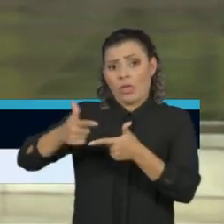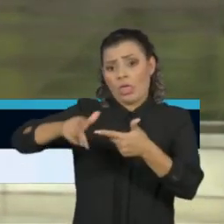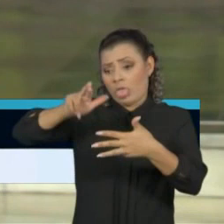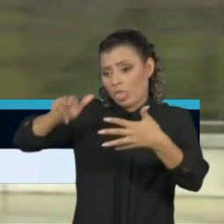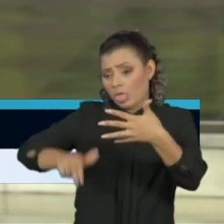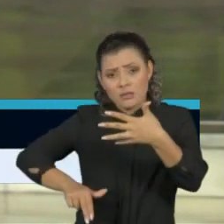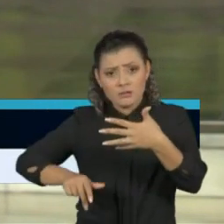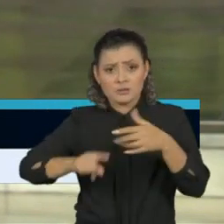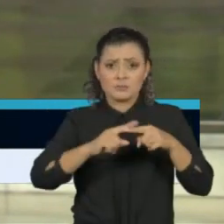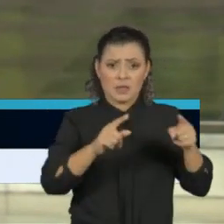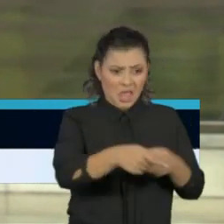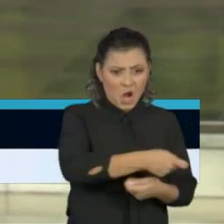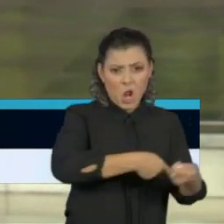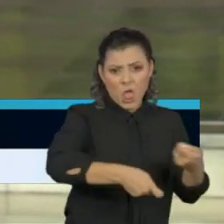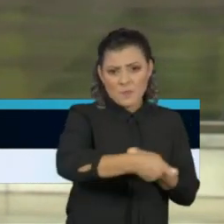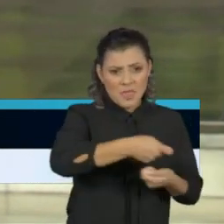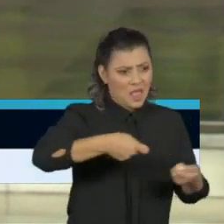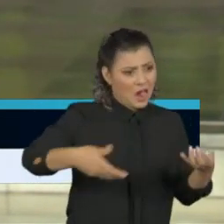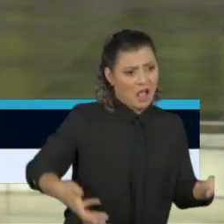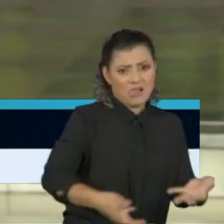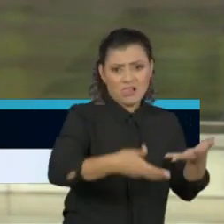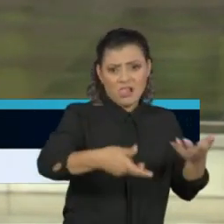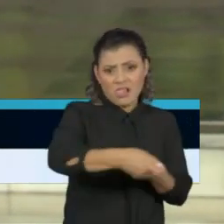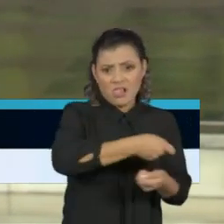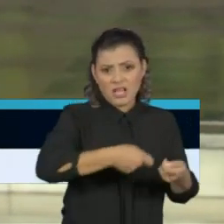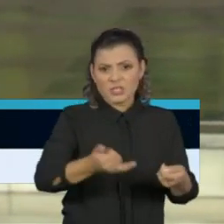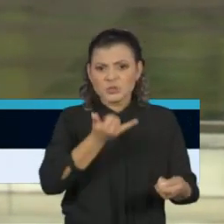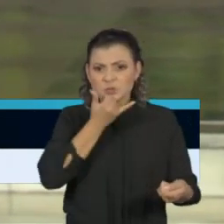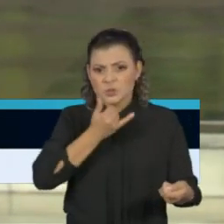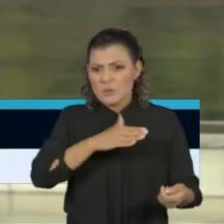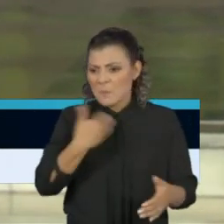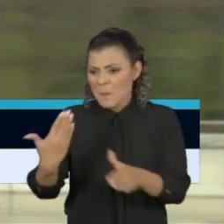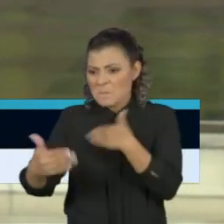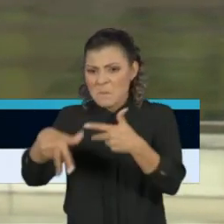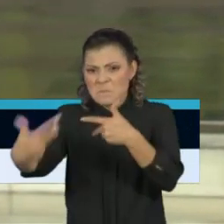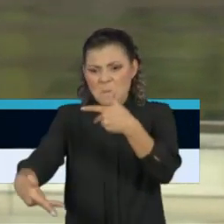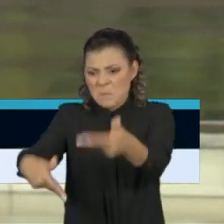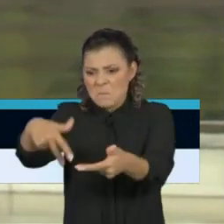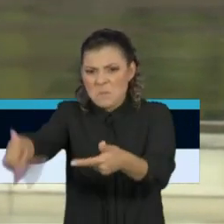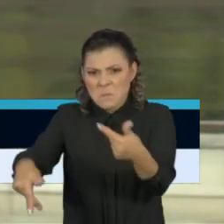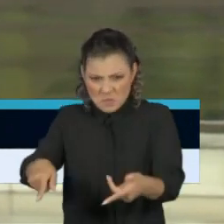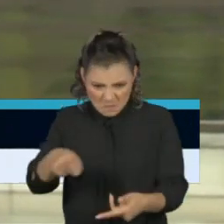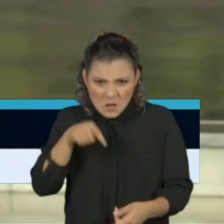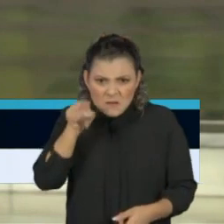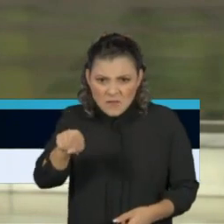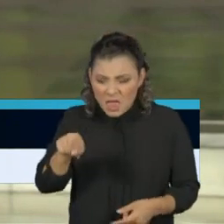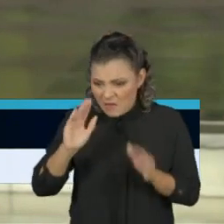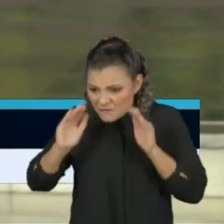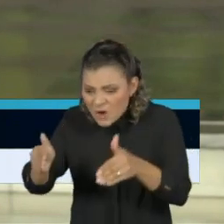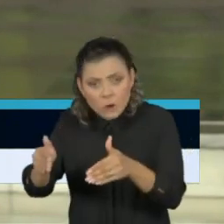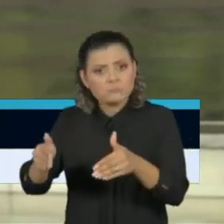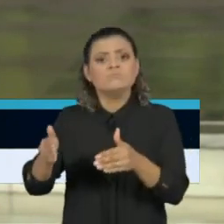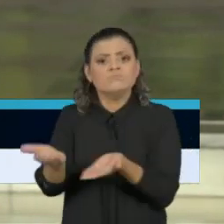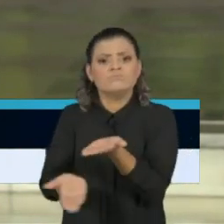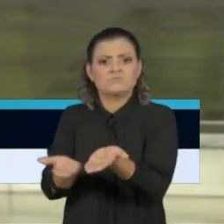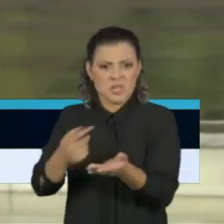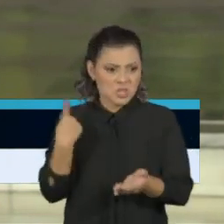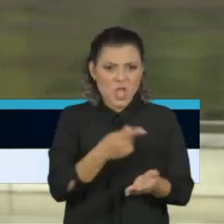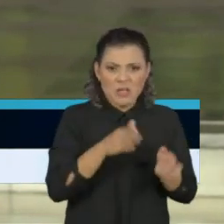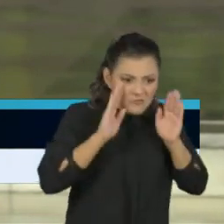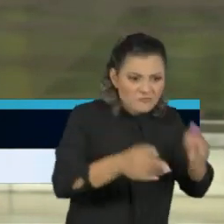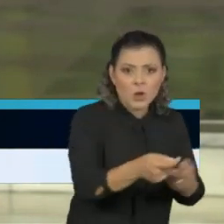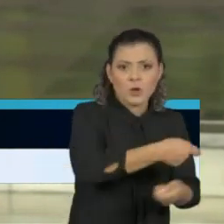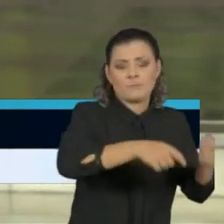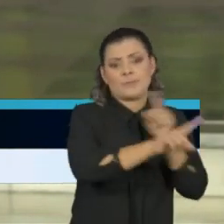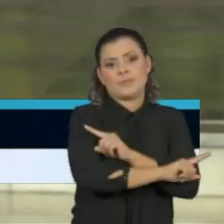é acreditar numa economia movida pela morte de muitas pessoas. Isso é anormal. E isso nós não vamos fazer